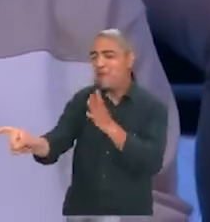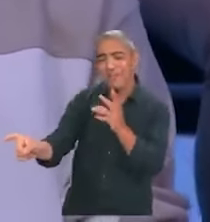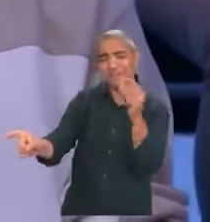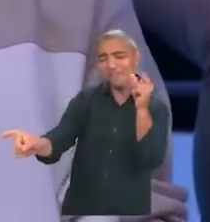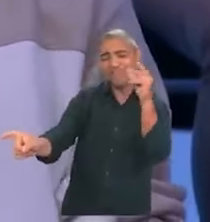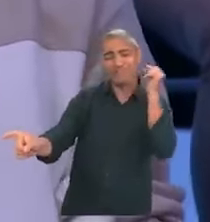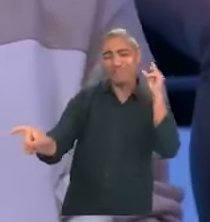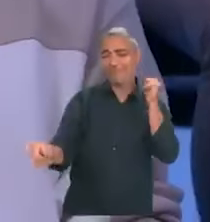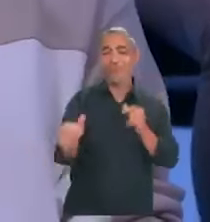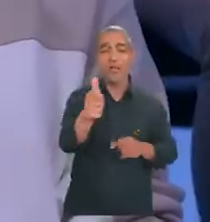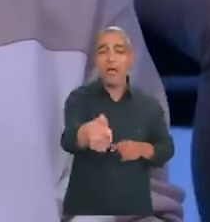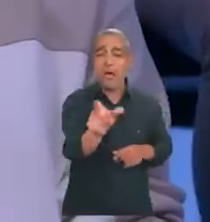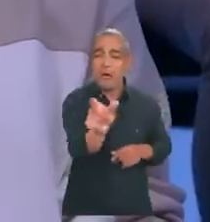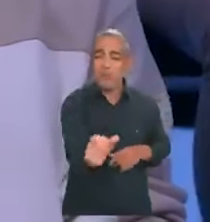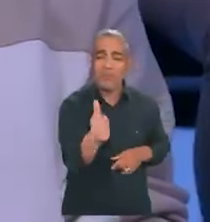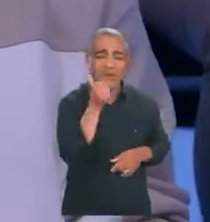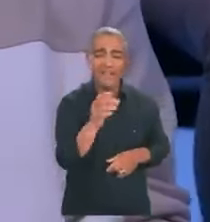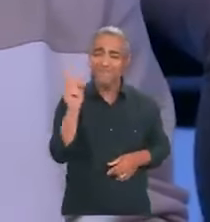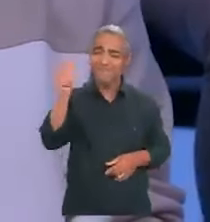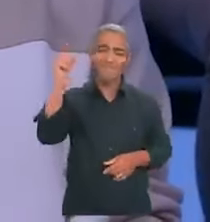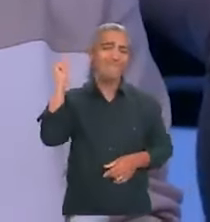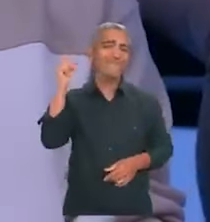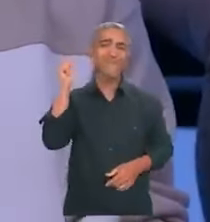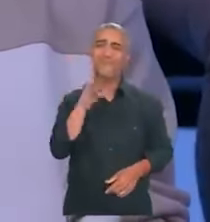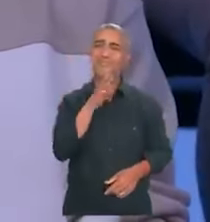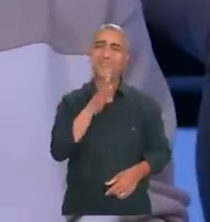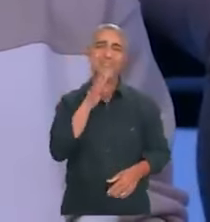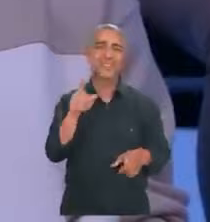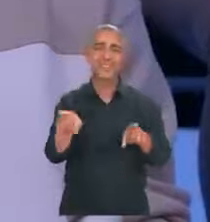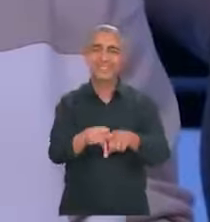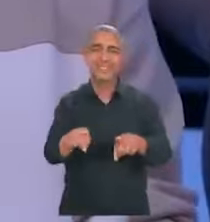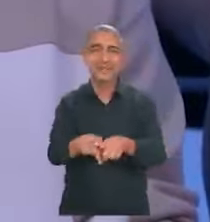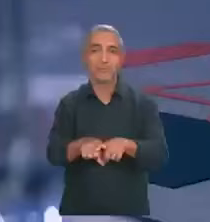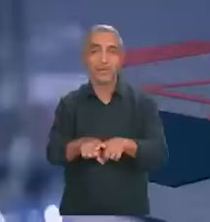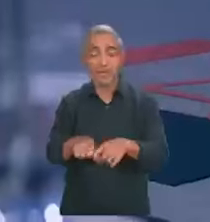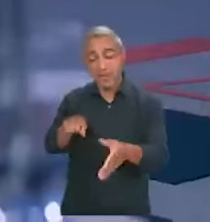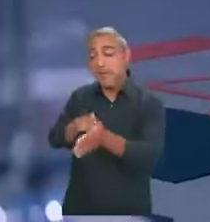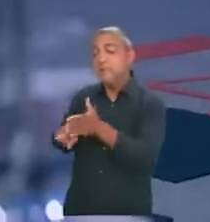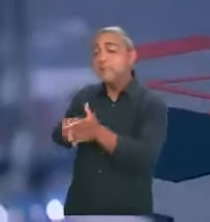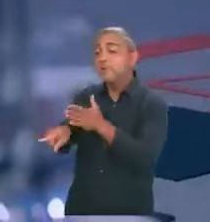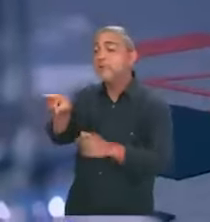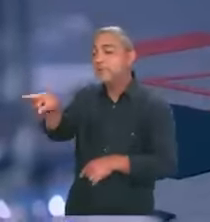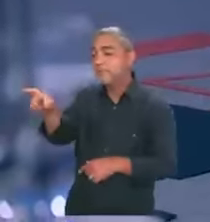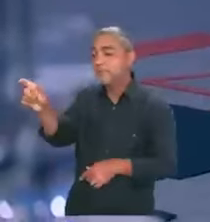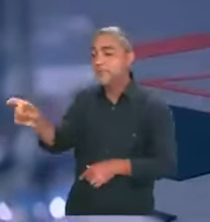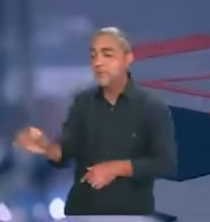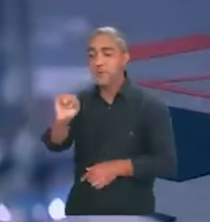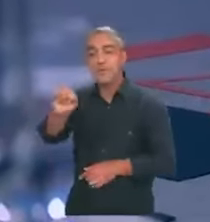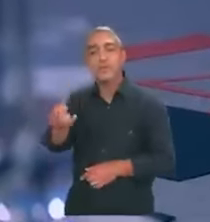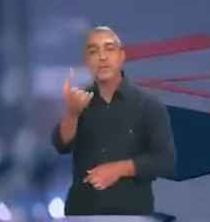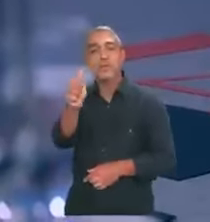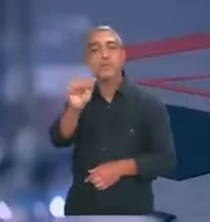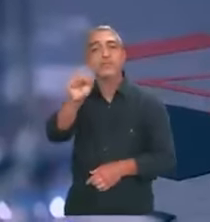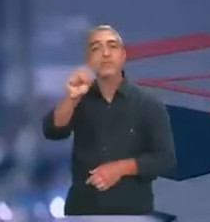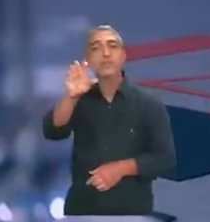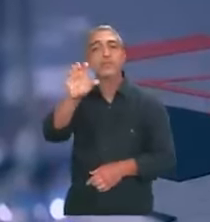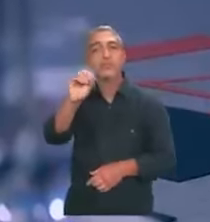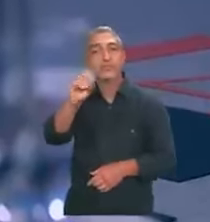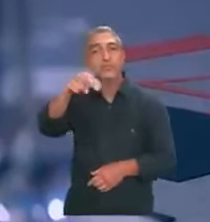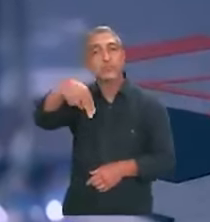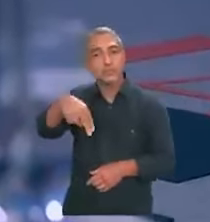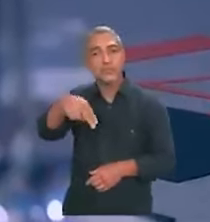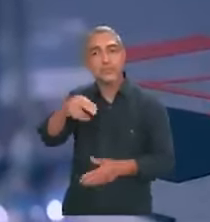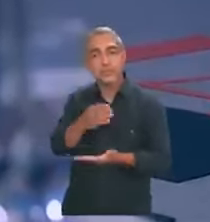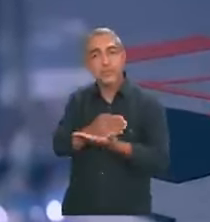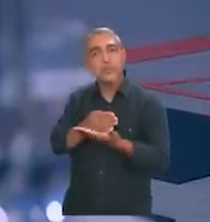história lindíssima dela, a Lamartine. E a minha pergunta é para o Jason. Eu gostaria que o Jason conversasse um